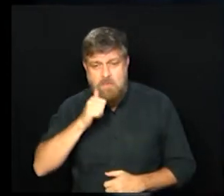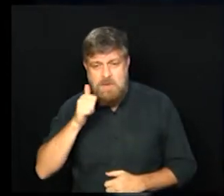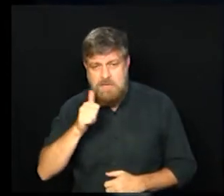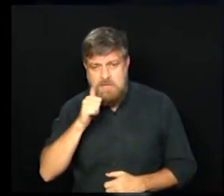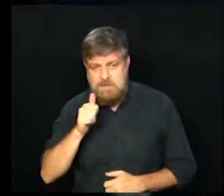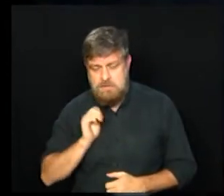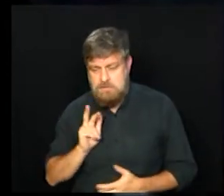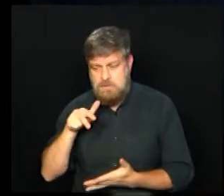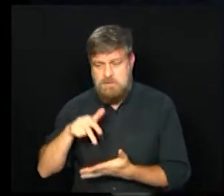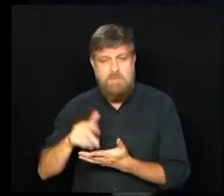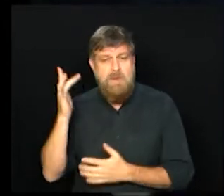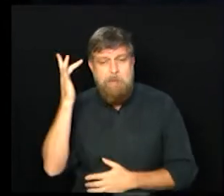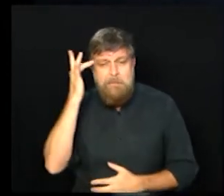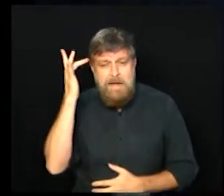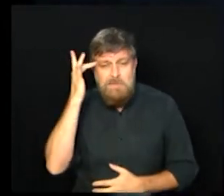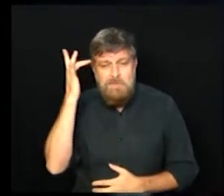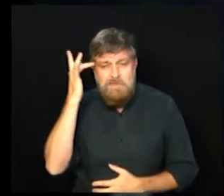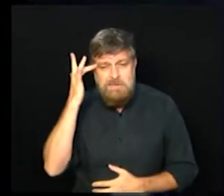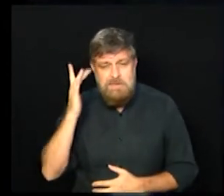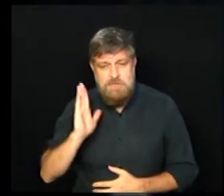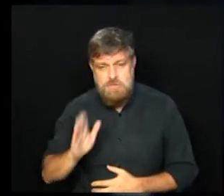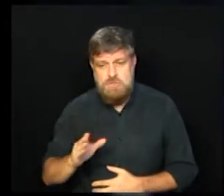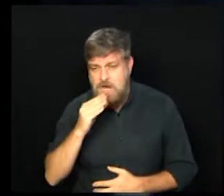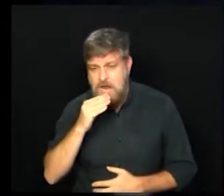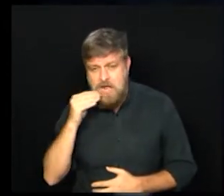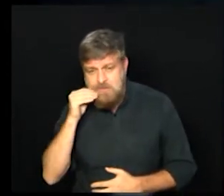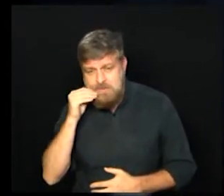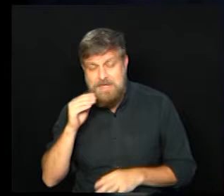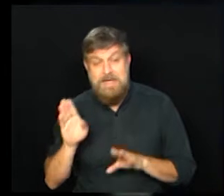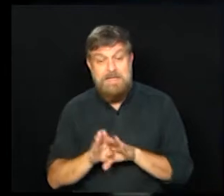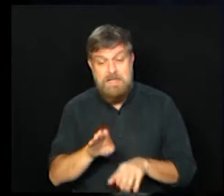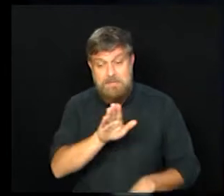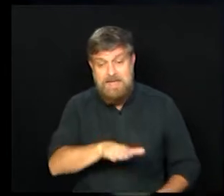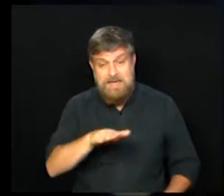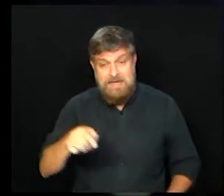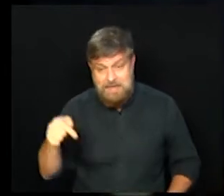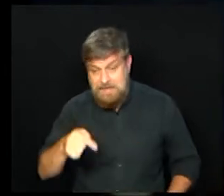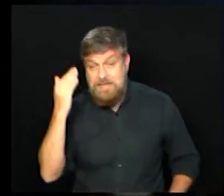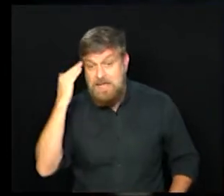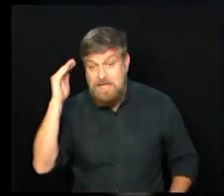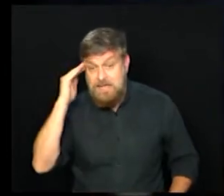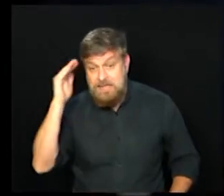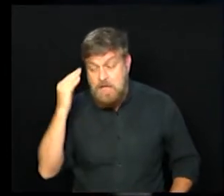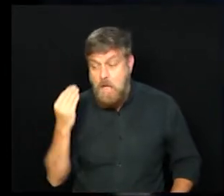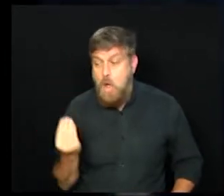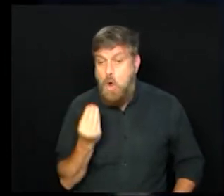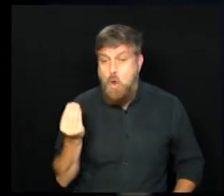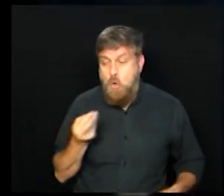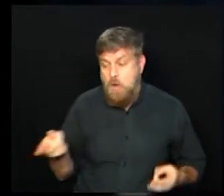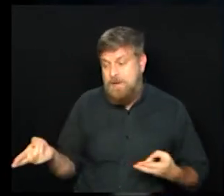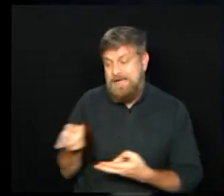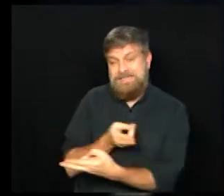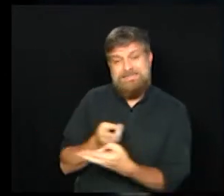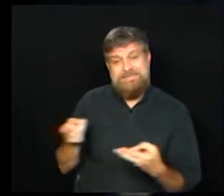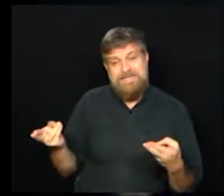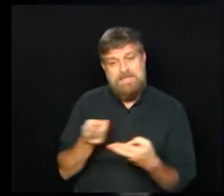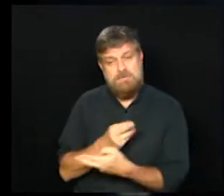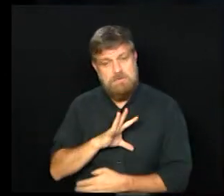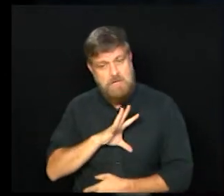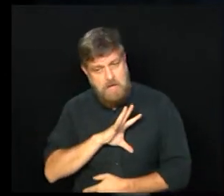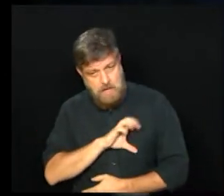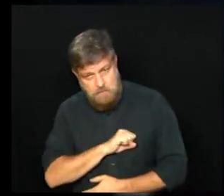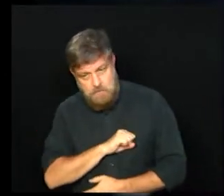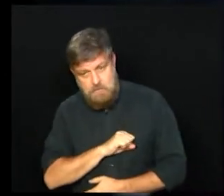na maturidade, ou que estão chegando adolescentes, as próprias crianças, entenderem de como as relações afetivas,